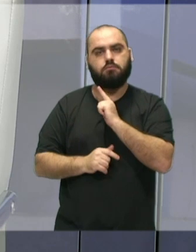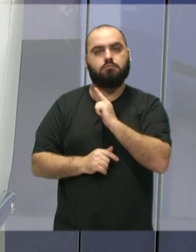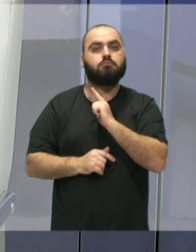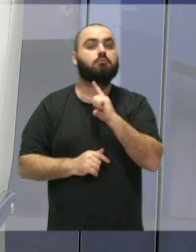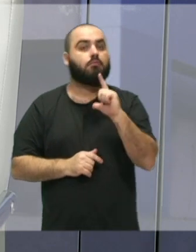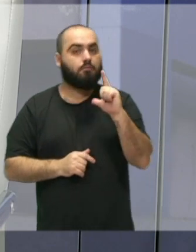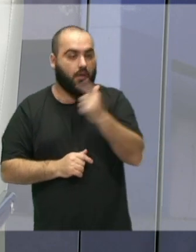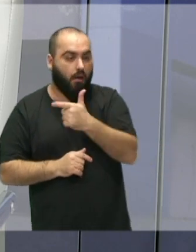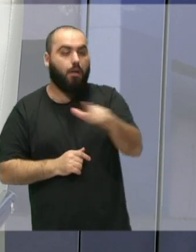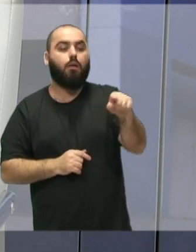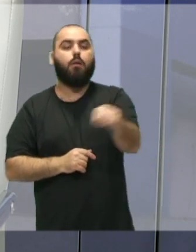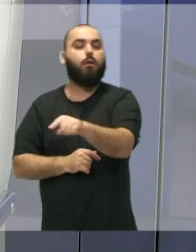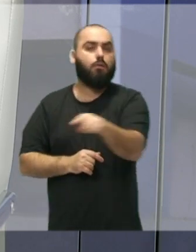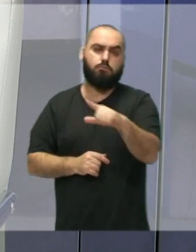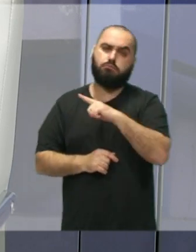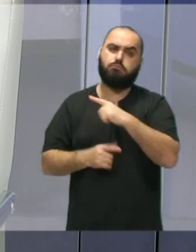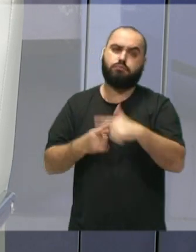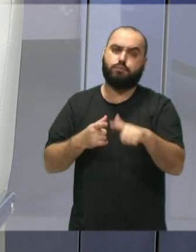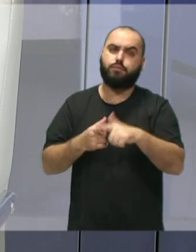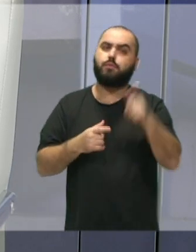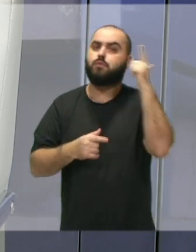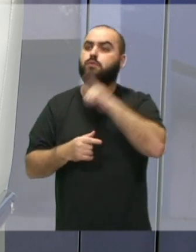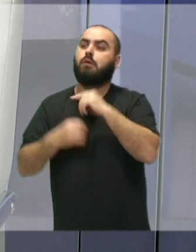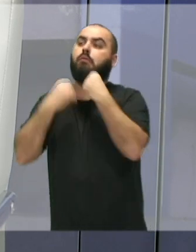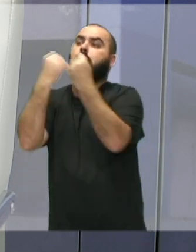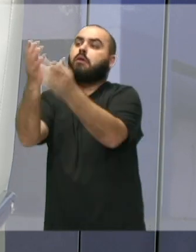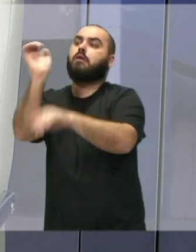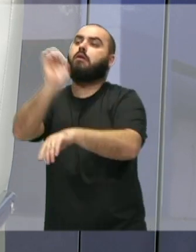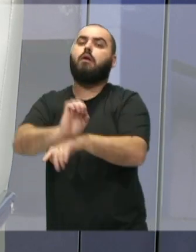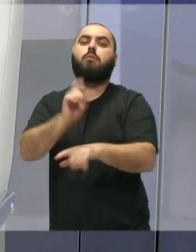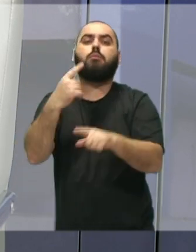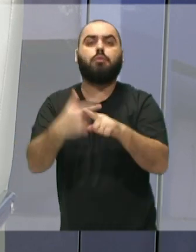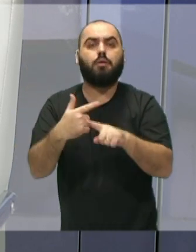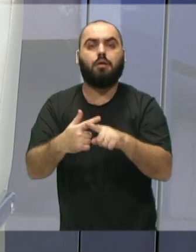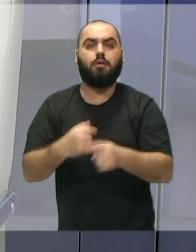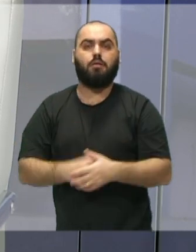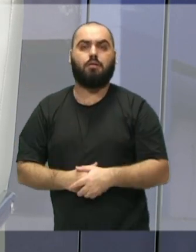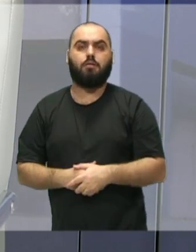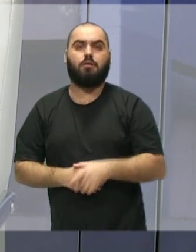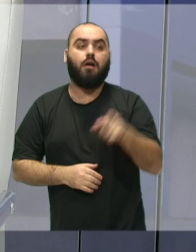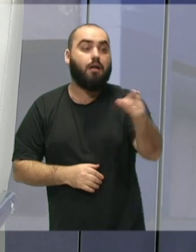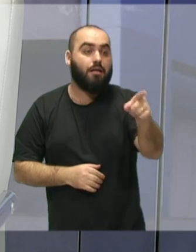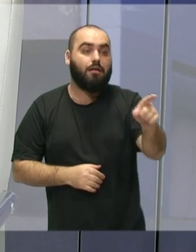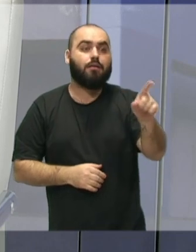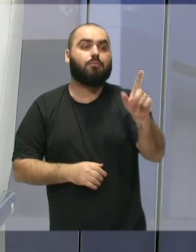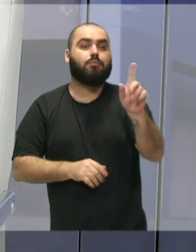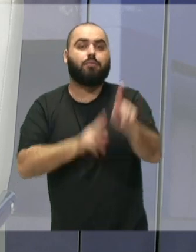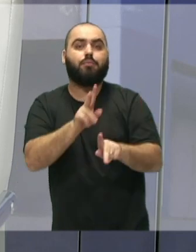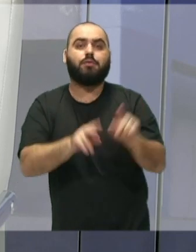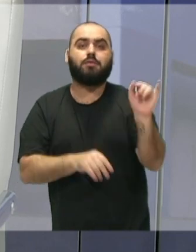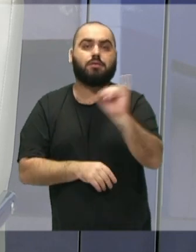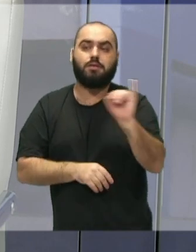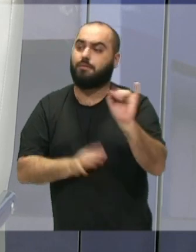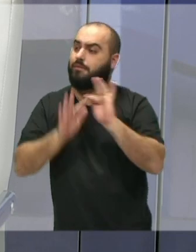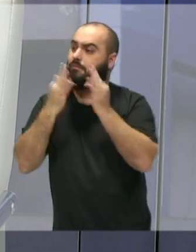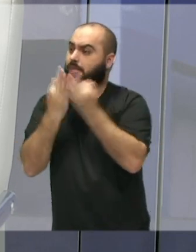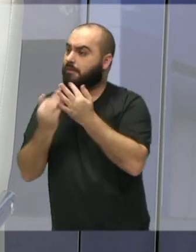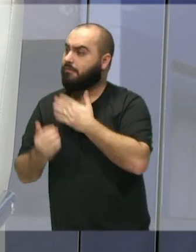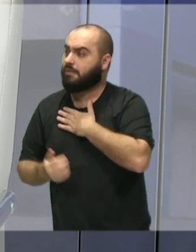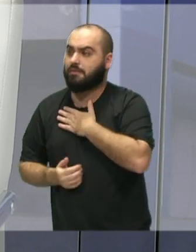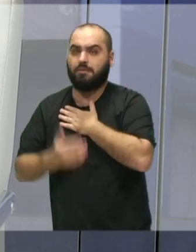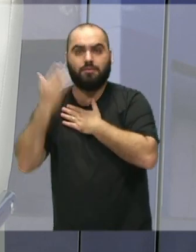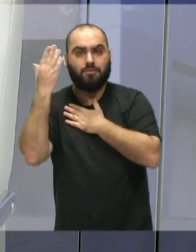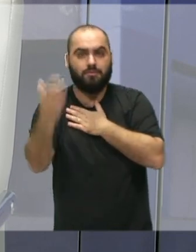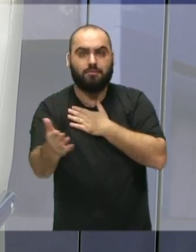algumas reivindicações ali para a gente levar também para o Estado. Por quê? Porque a gente se cuida ali. São os nossos parentes, são os nossos amigos. Quem